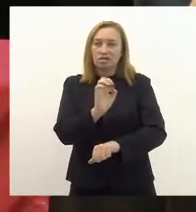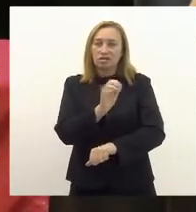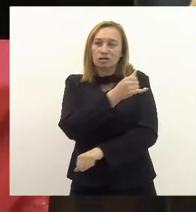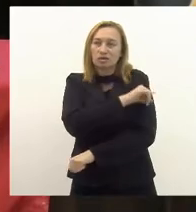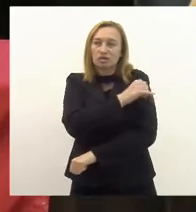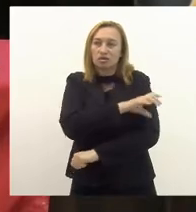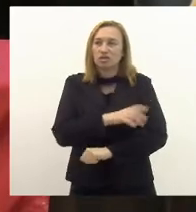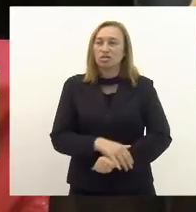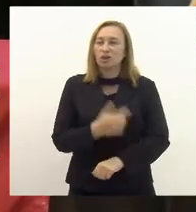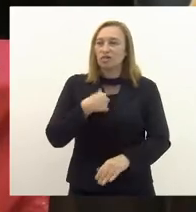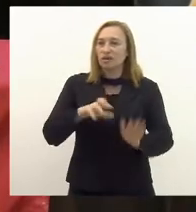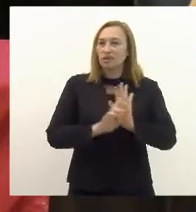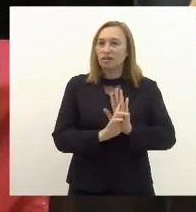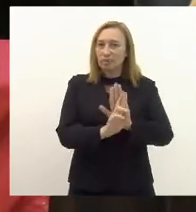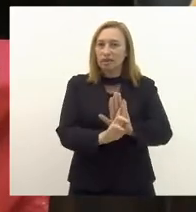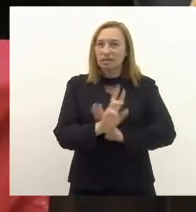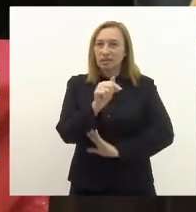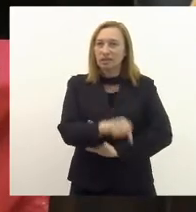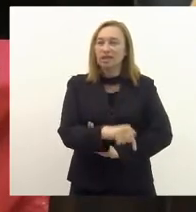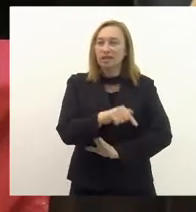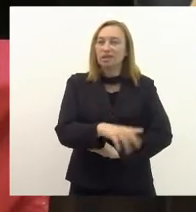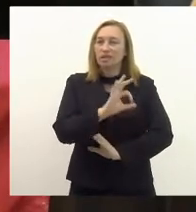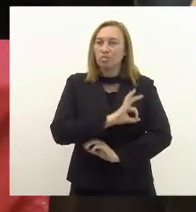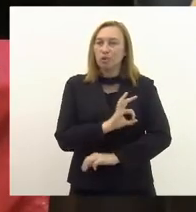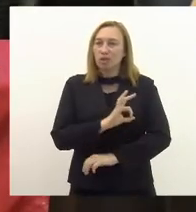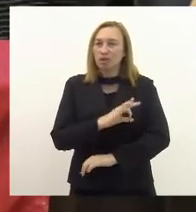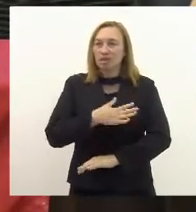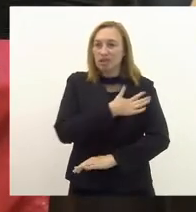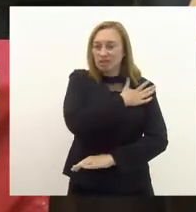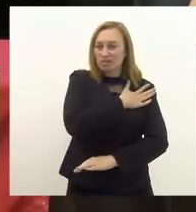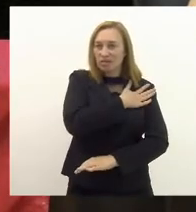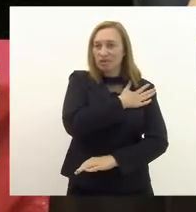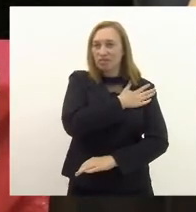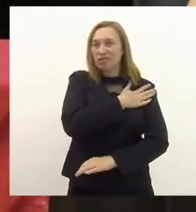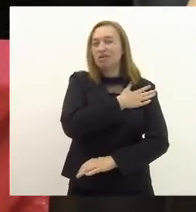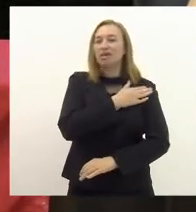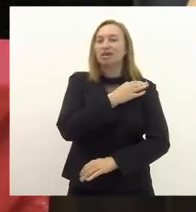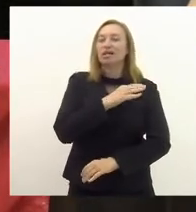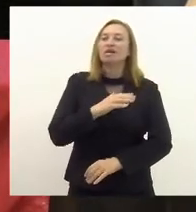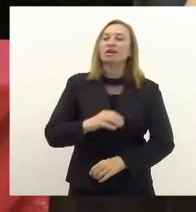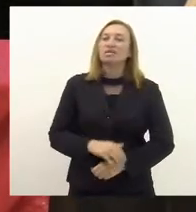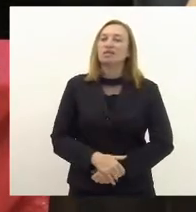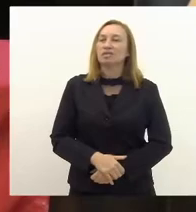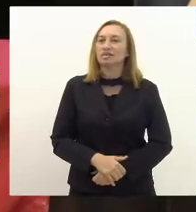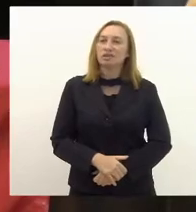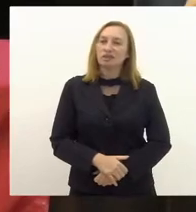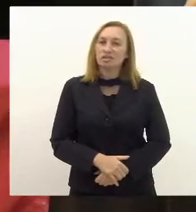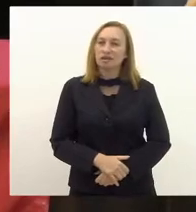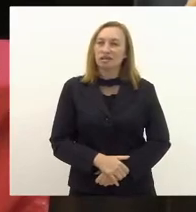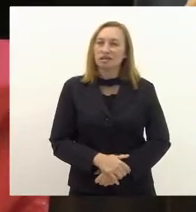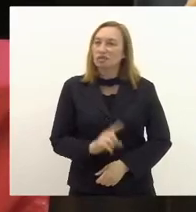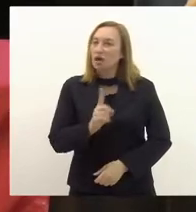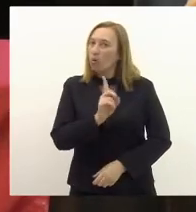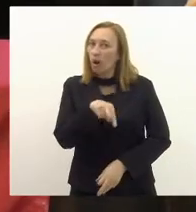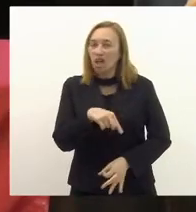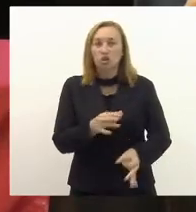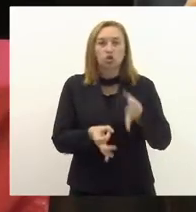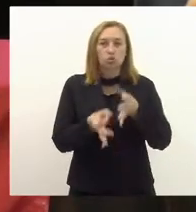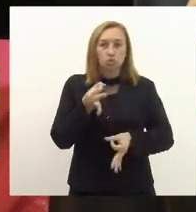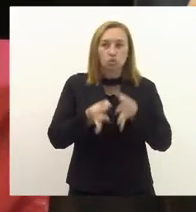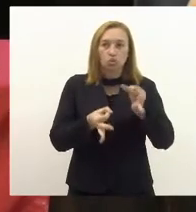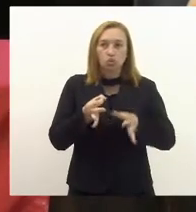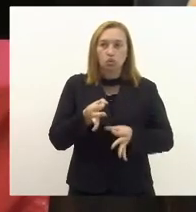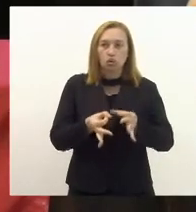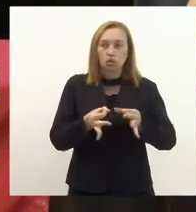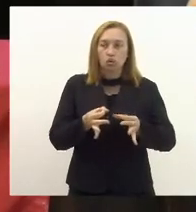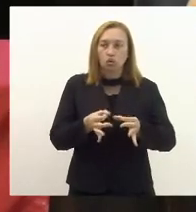falava com representantes aqui da Polícia Civil e da Polícia Militar que não é justo tudo